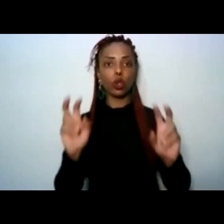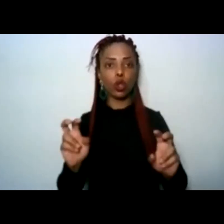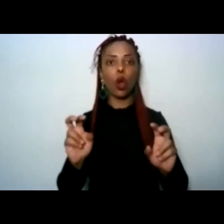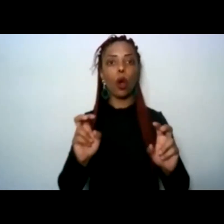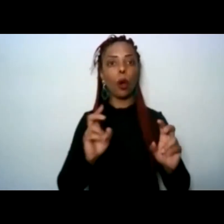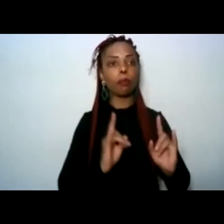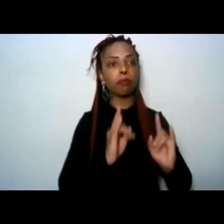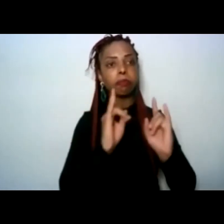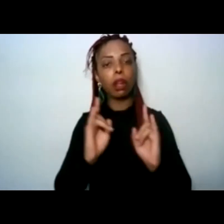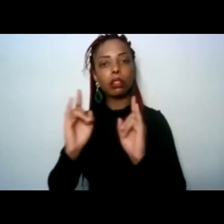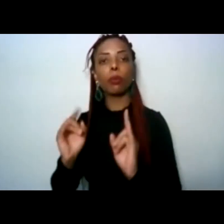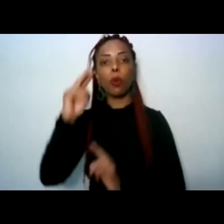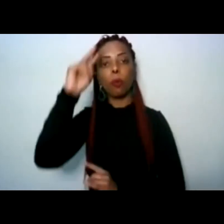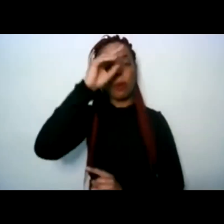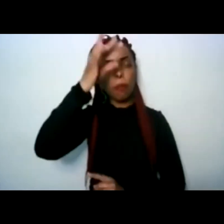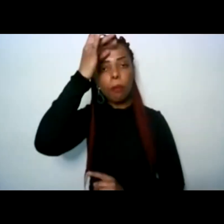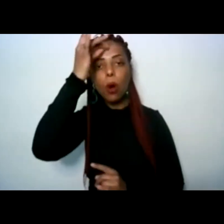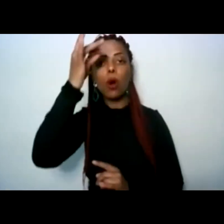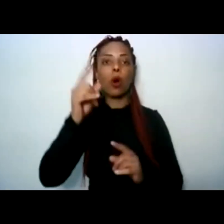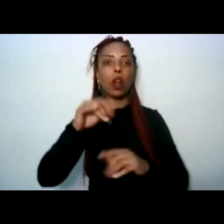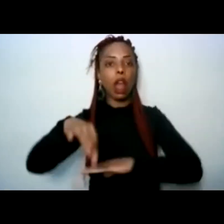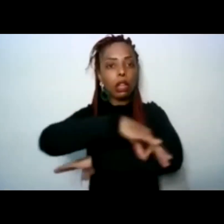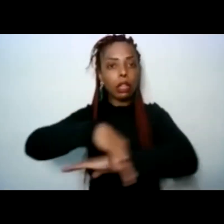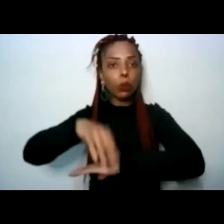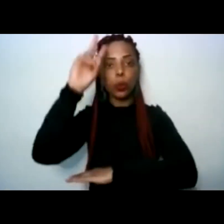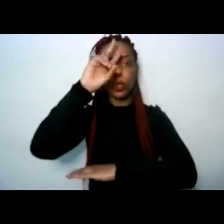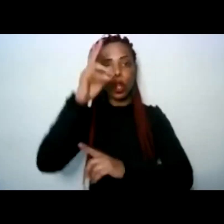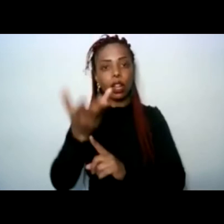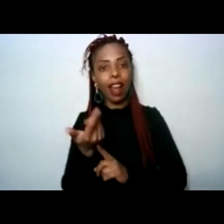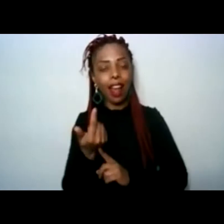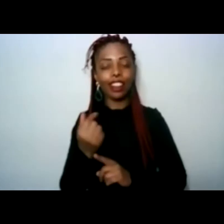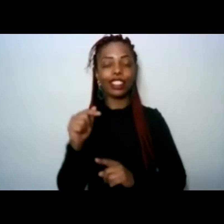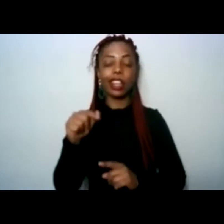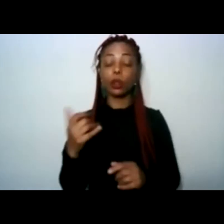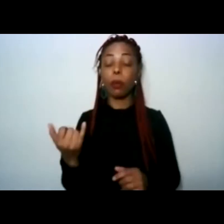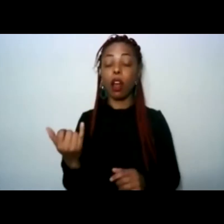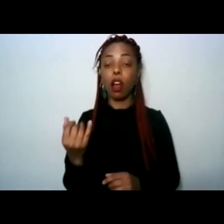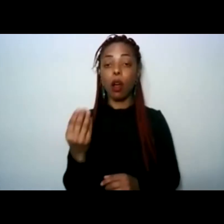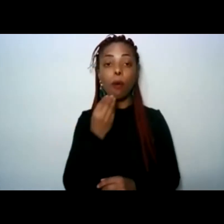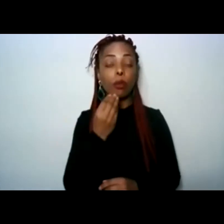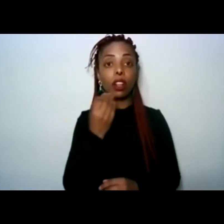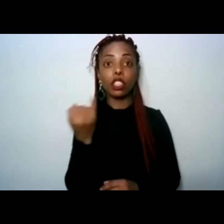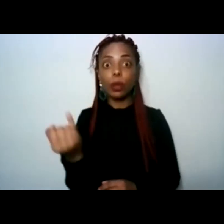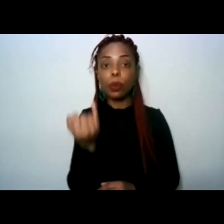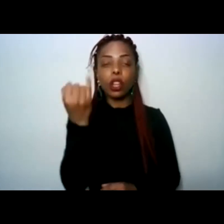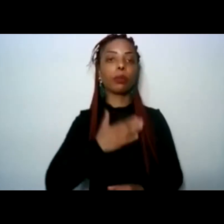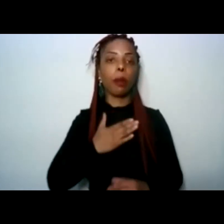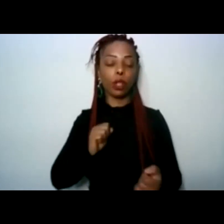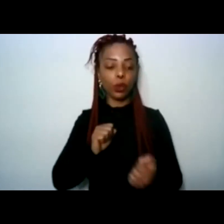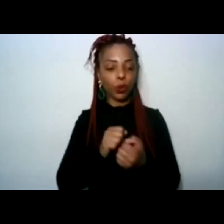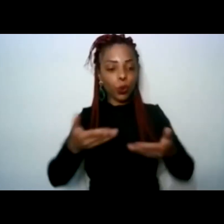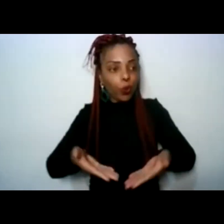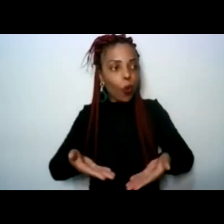arquitetura, história da arte. É uma oportunidade muito importante estar aqui com vocês hoje, mediando essa mesa,